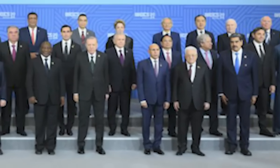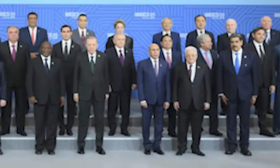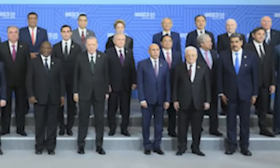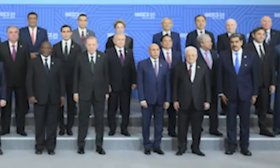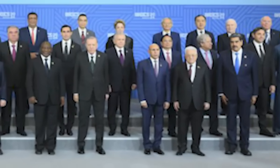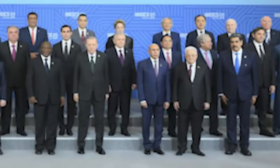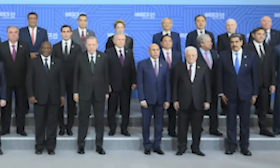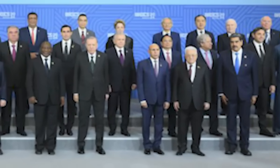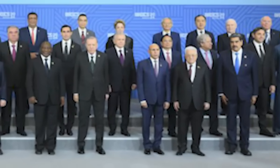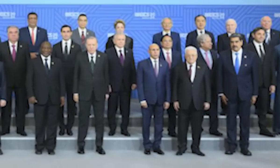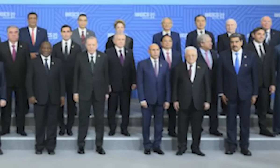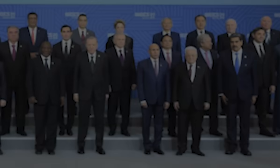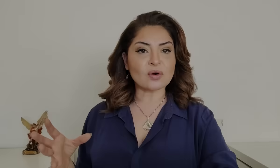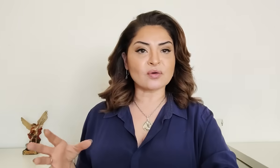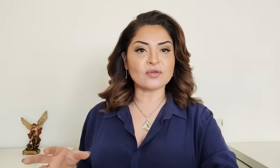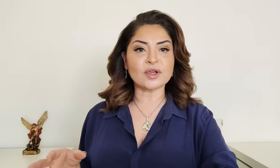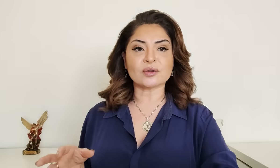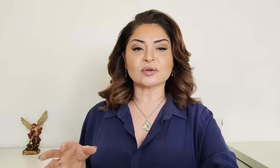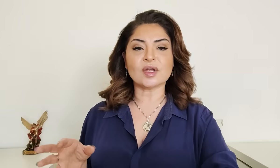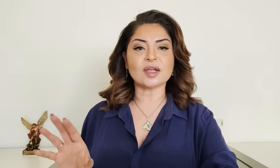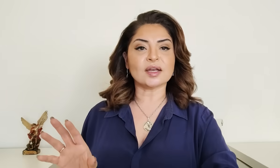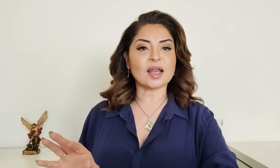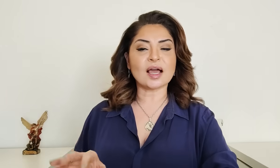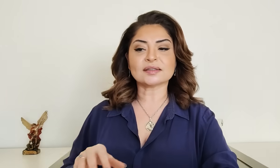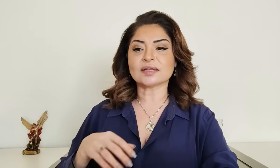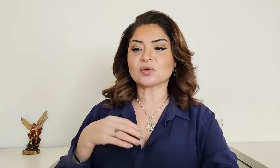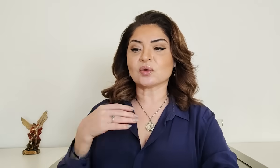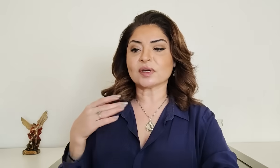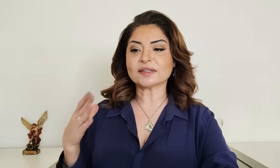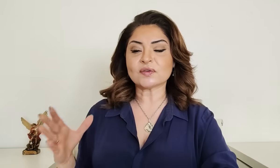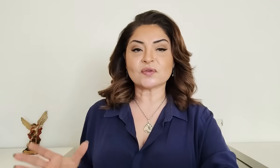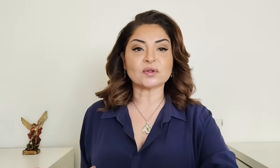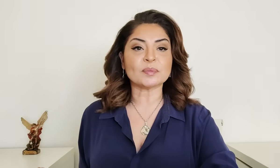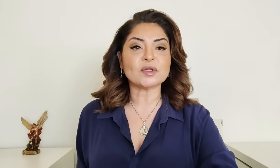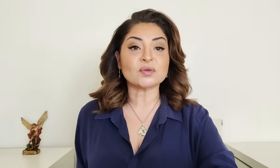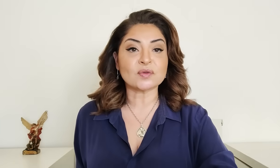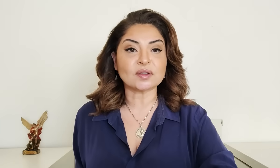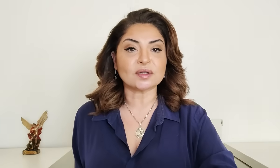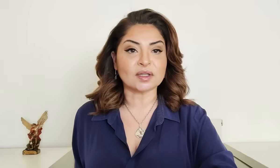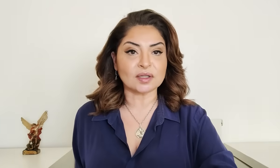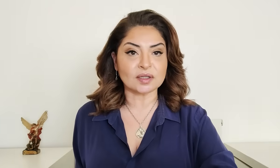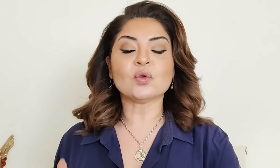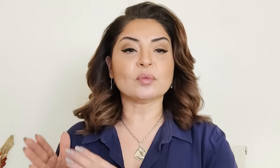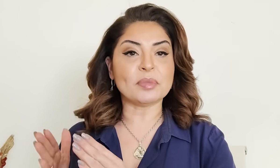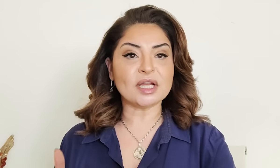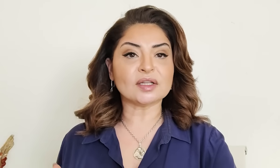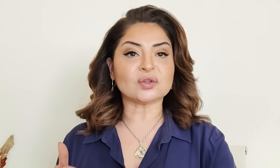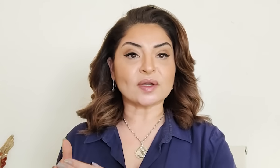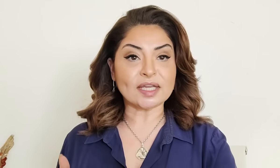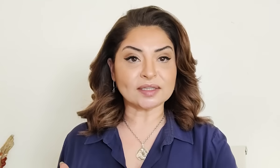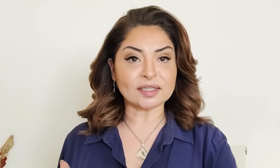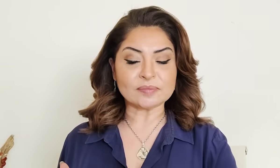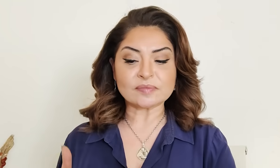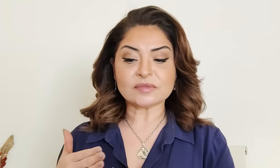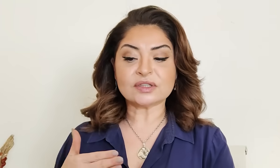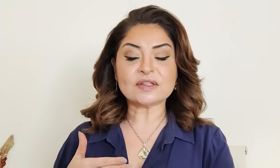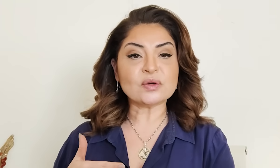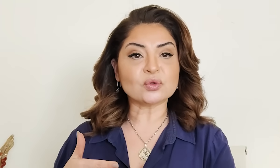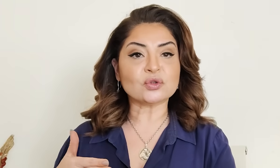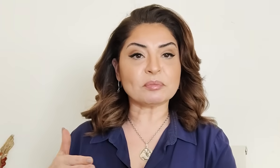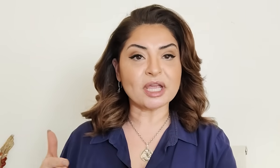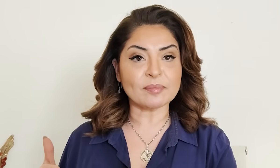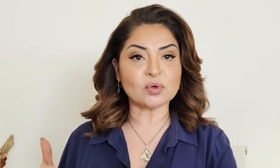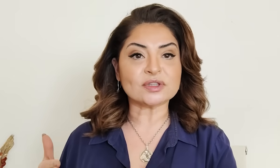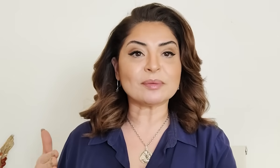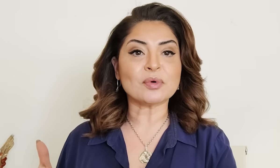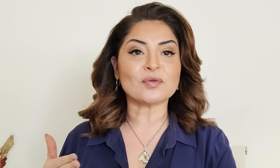foto, a mídia pró-governo dele lá circulou essa foto, mas o fato é que no BRICS só entra se